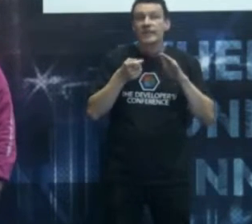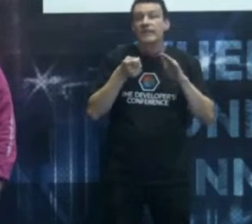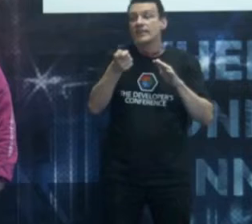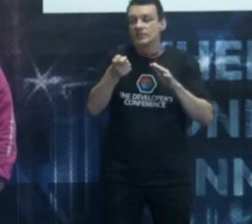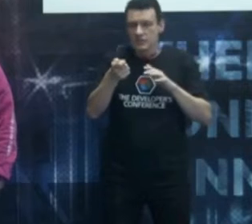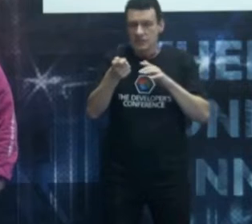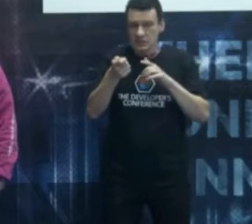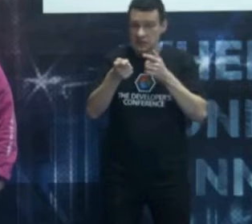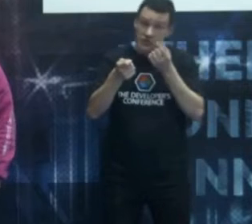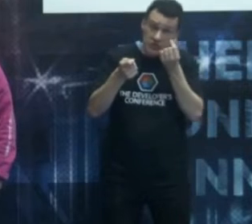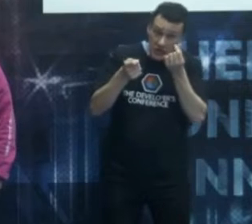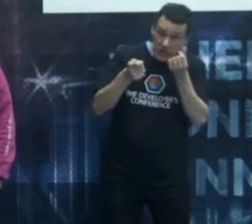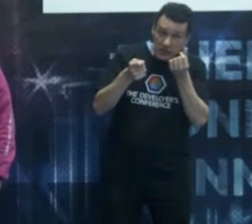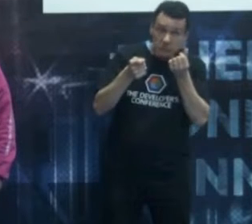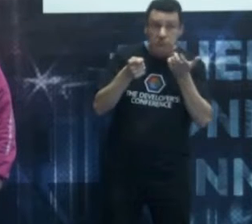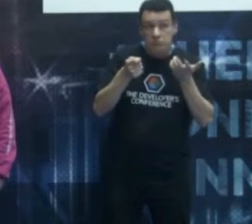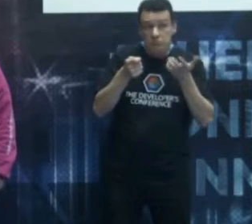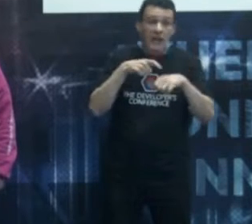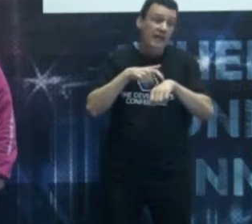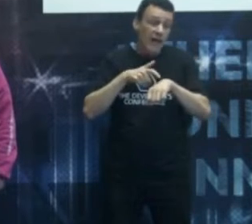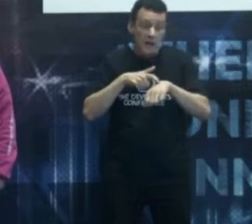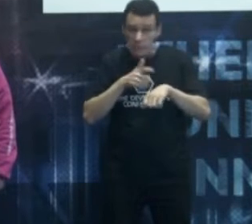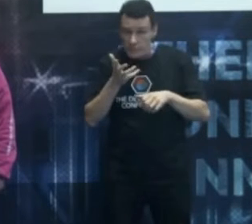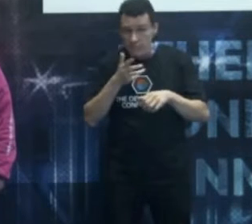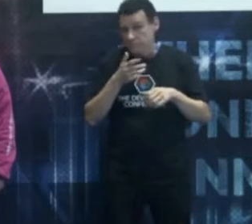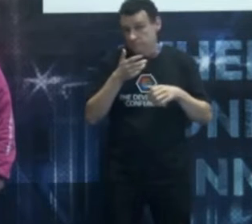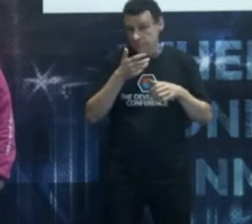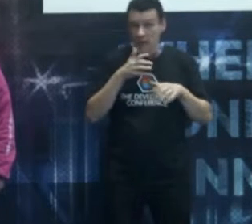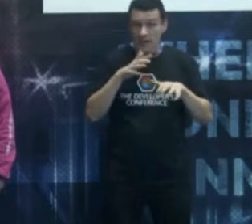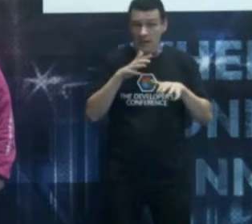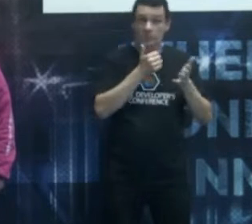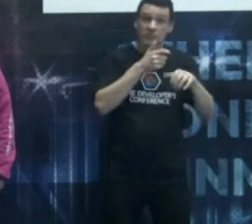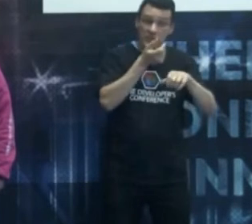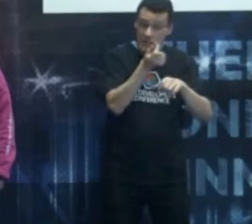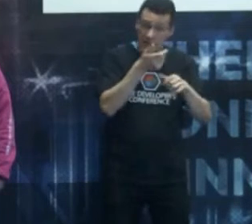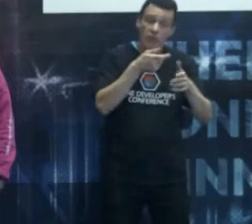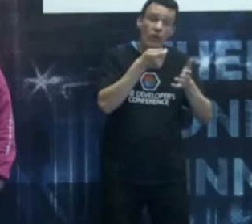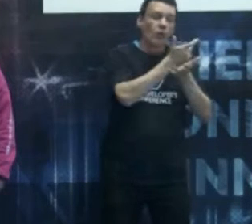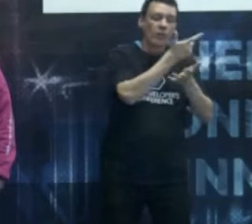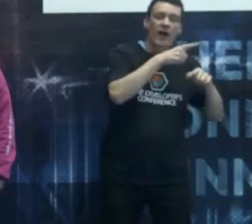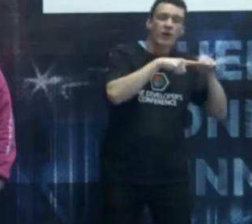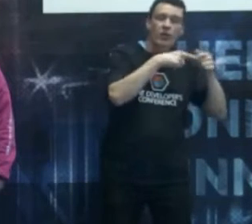grana para adquirir recursos de inclusão de fato, um investimento